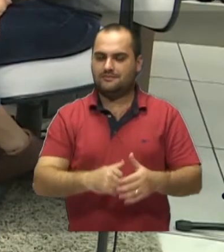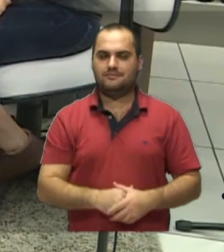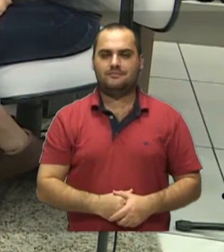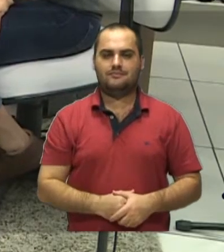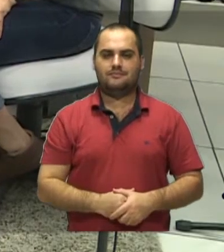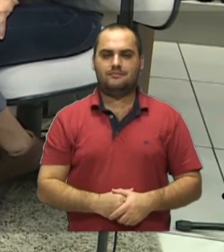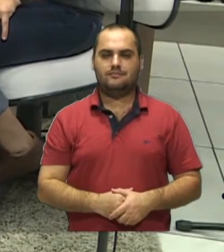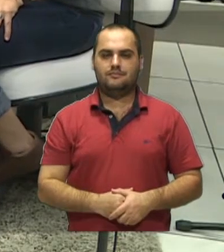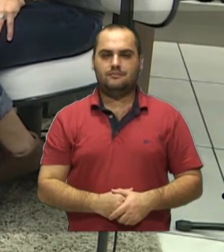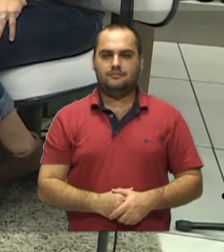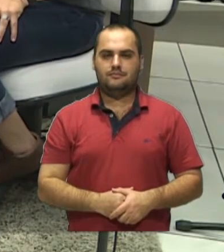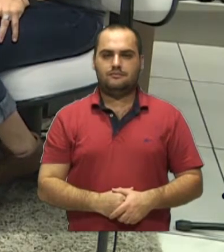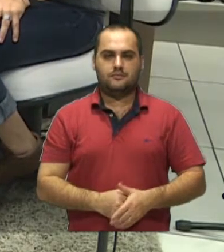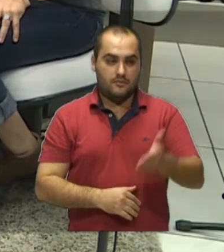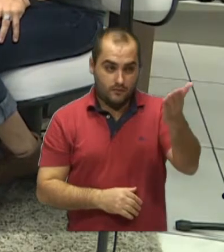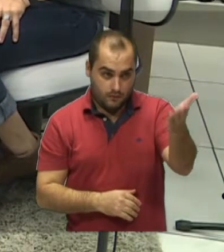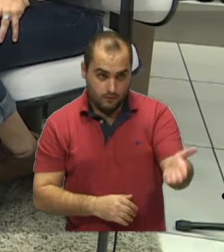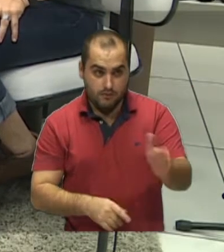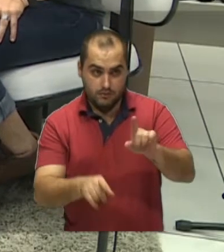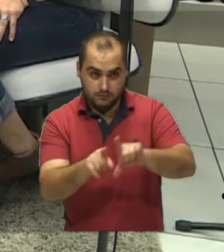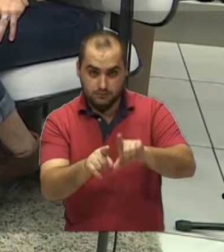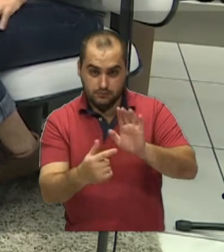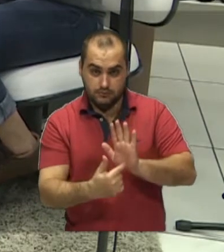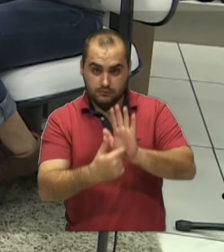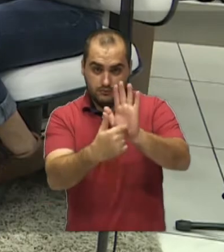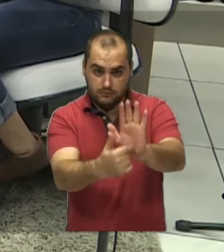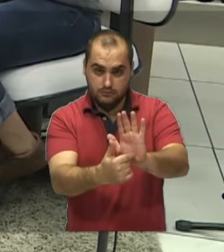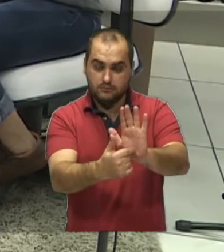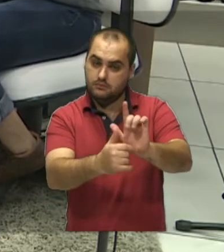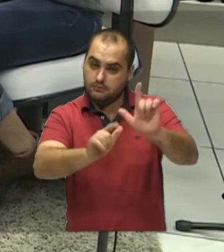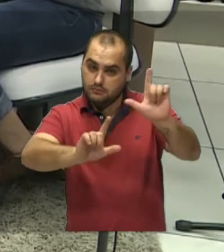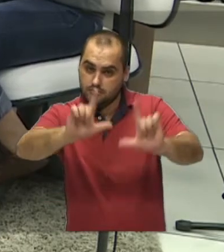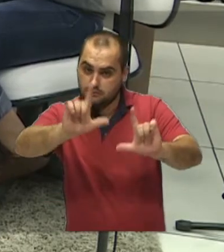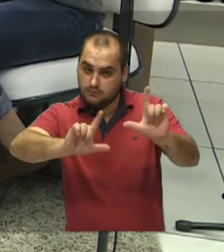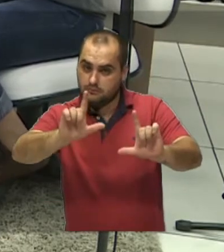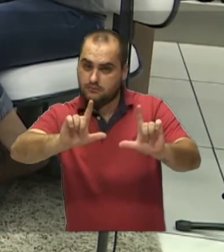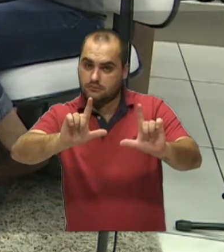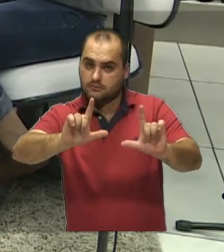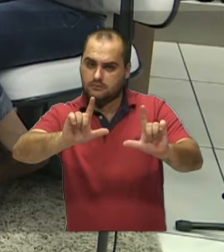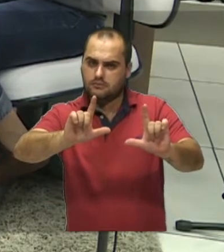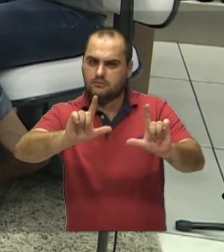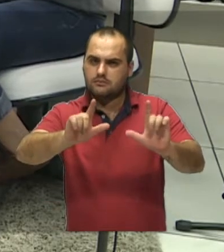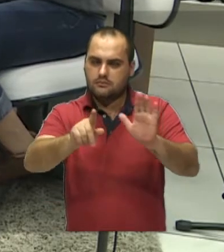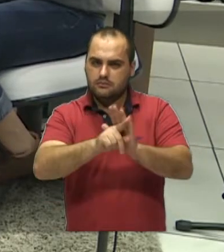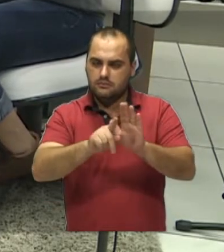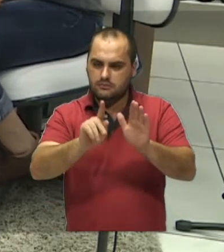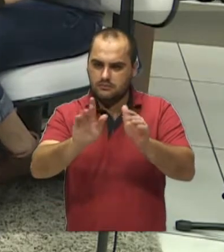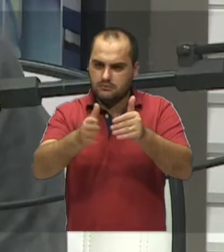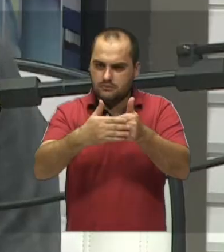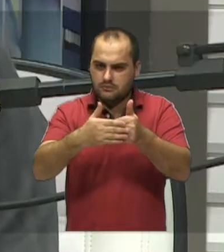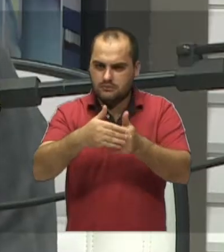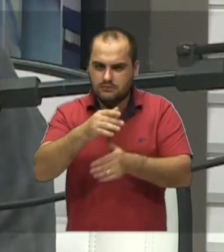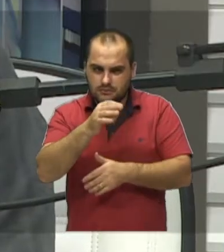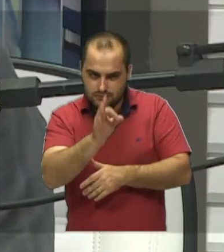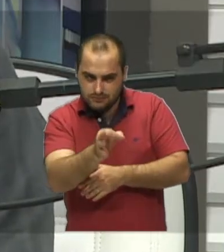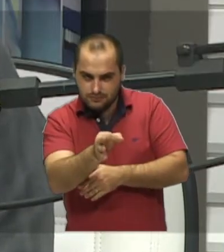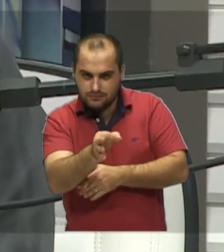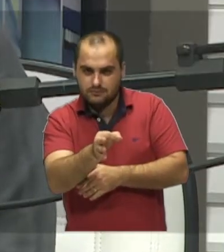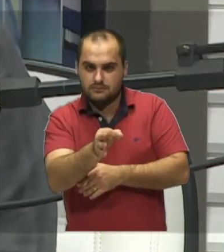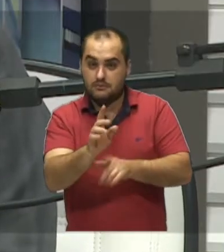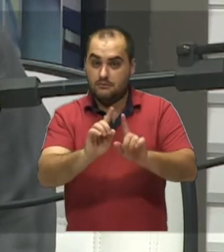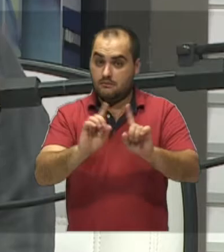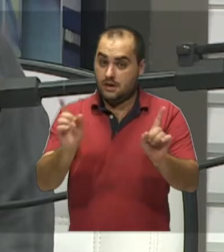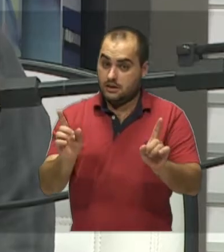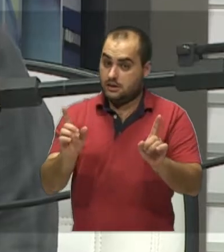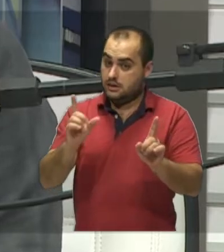também desenvolve um trabalho de apresentadora num programa de televisão, na TV do canal fechada. Mas que tem